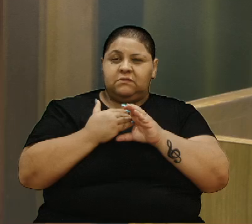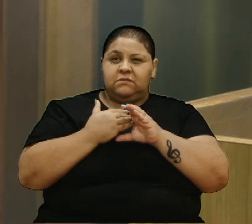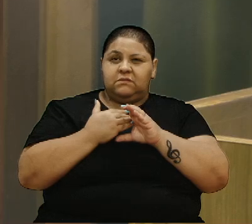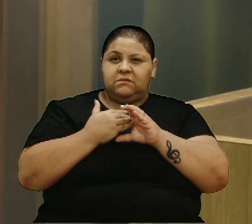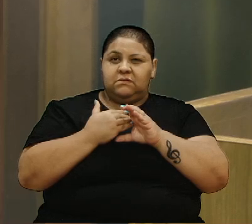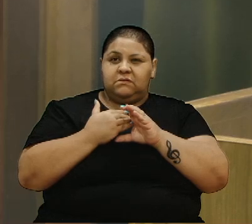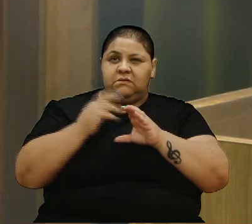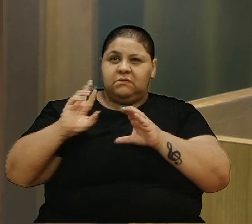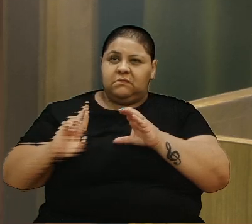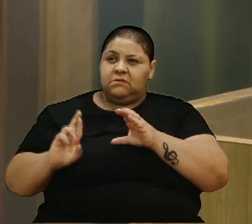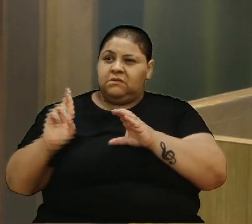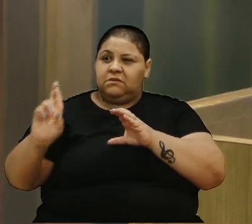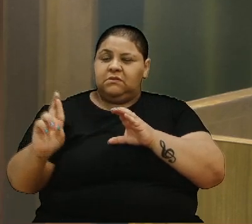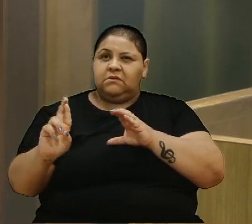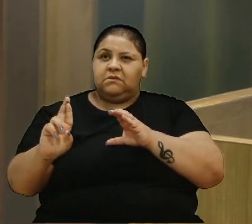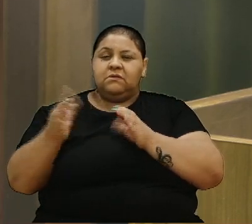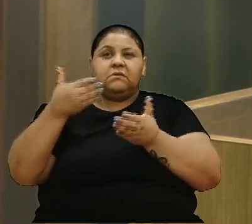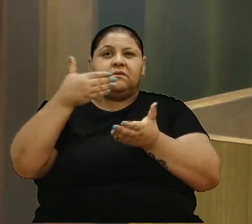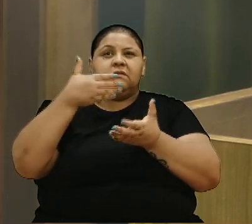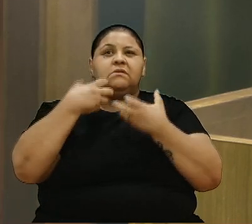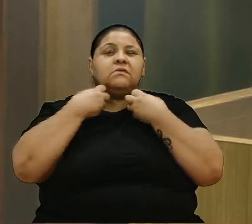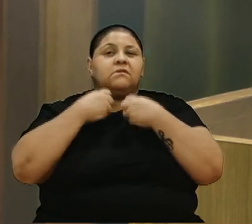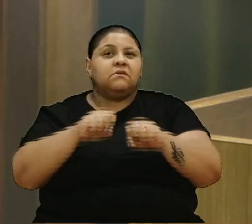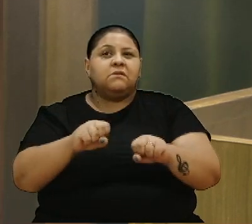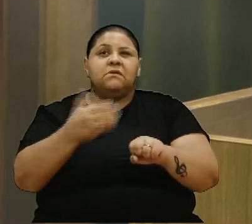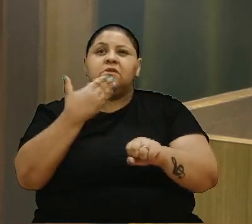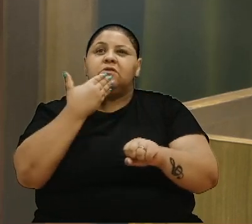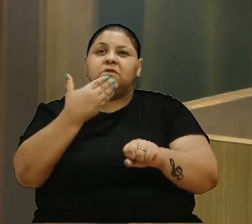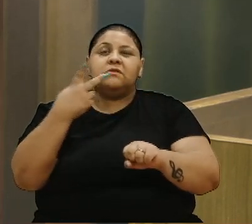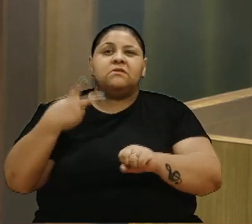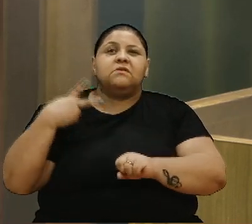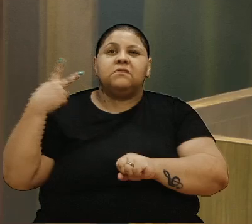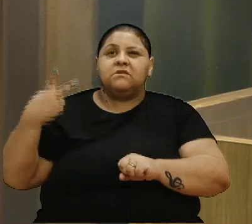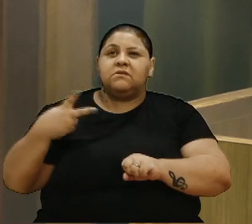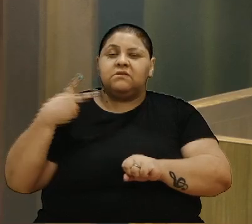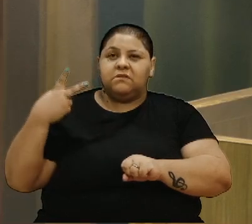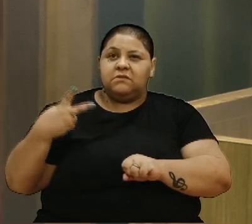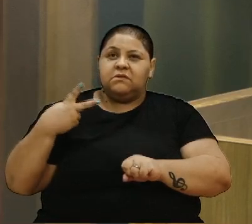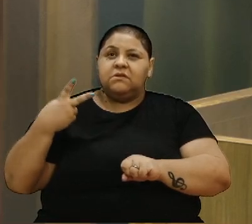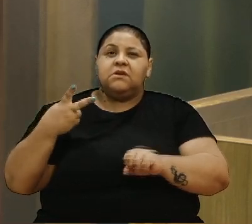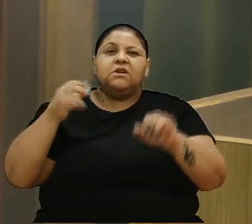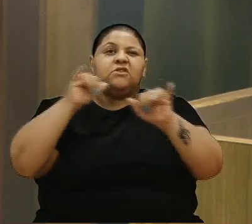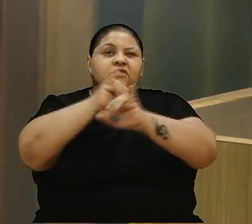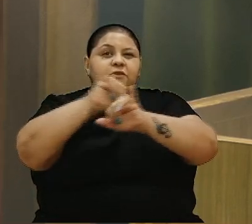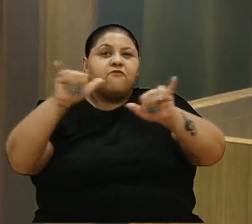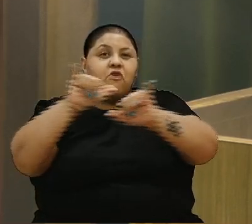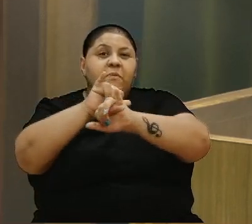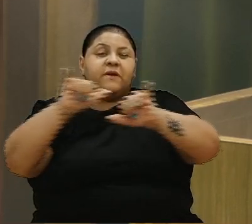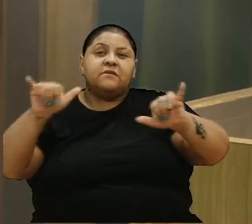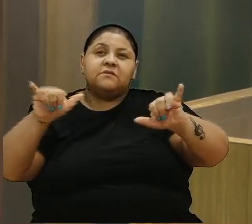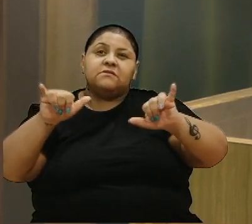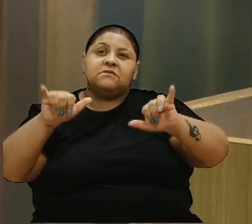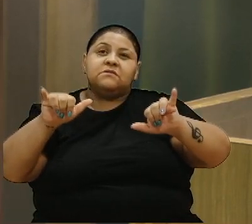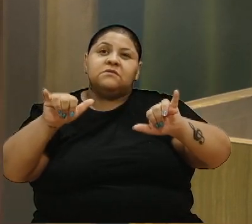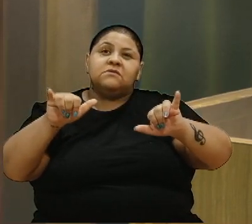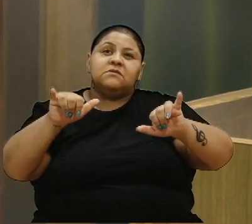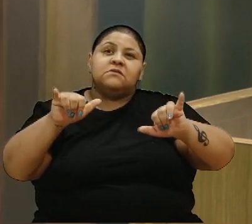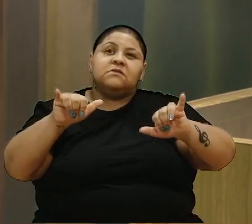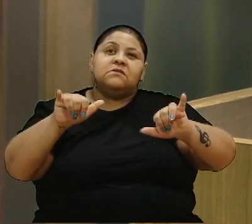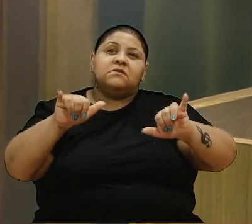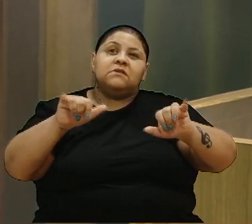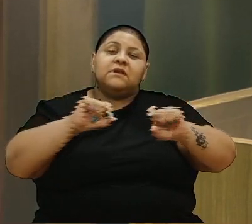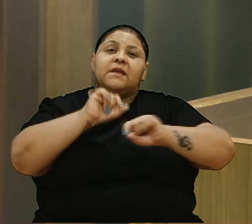do representante de uma secretaria solicitando aos vereadores dados específicos dos solicitantes